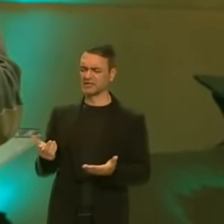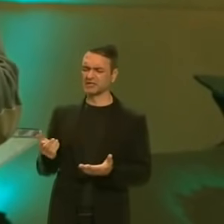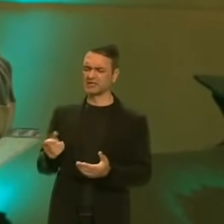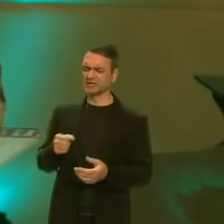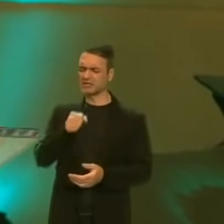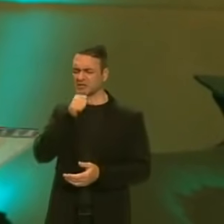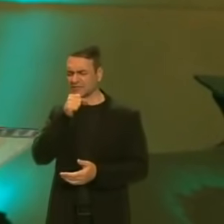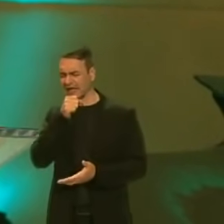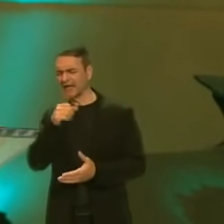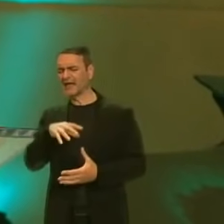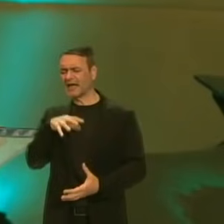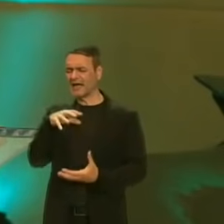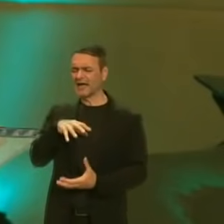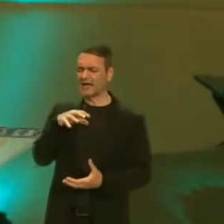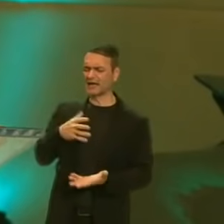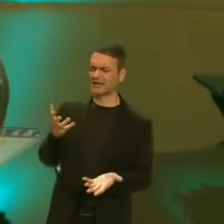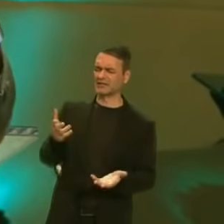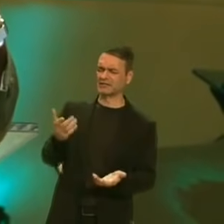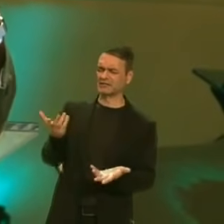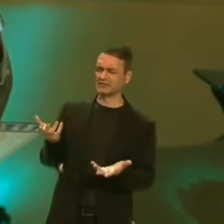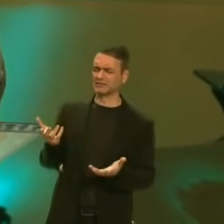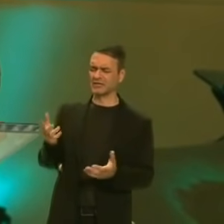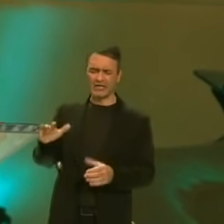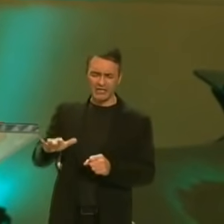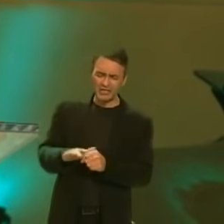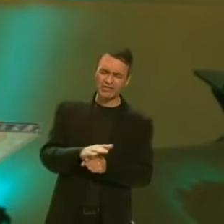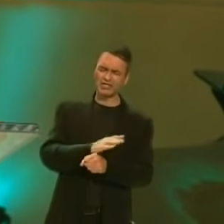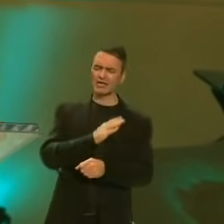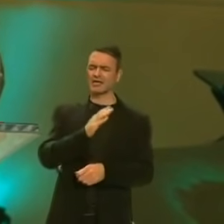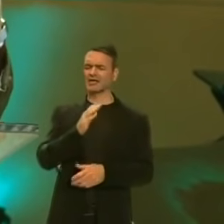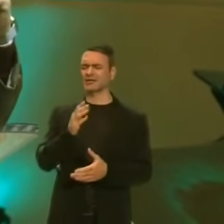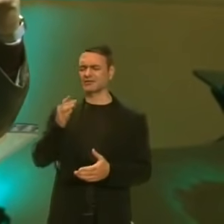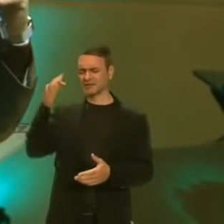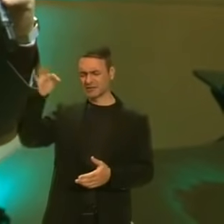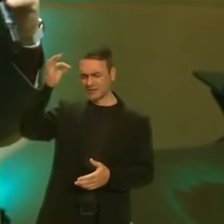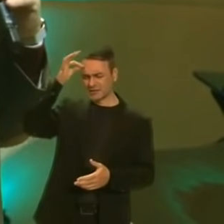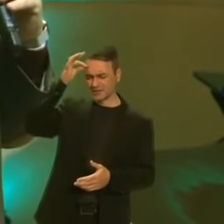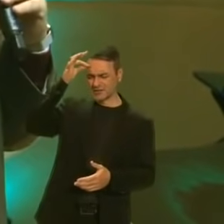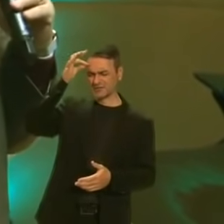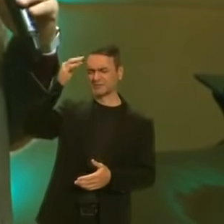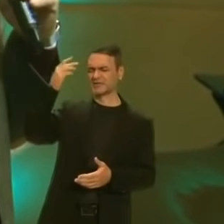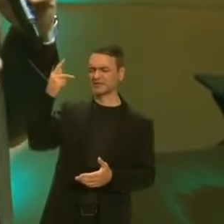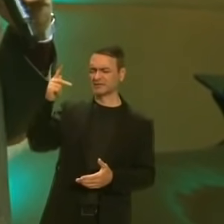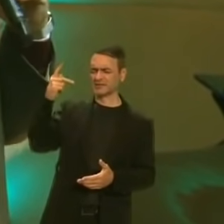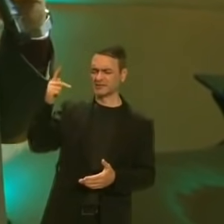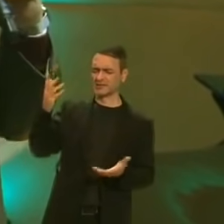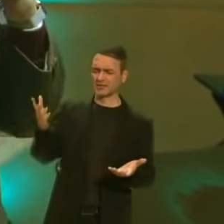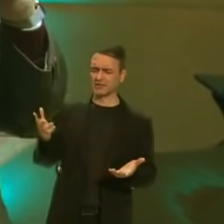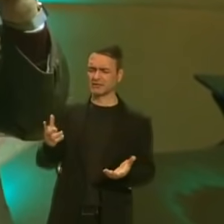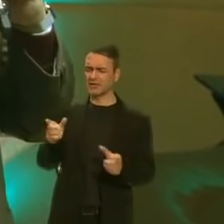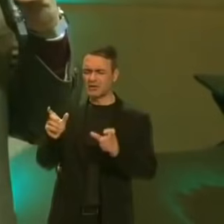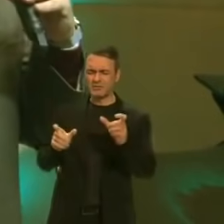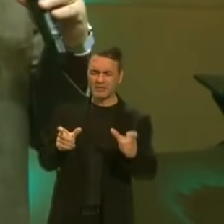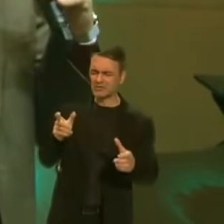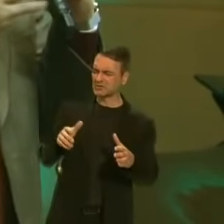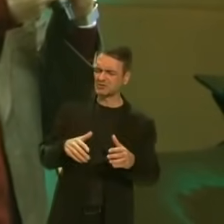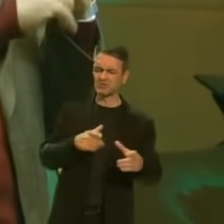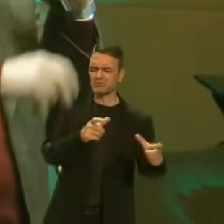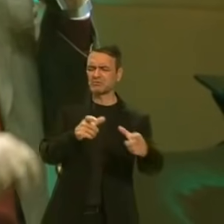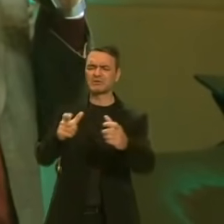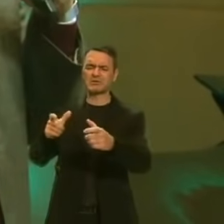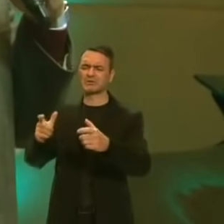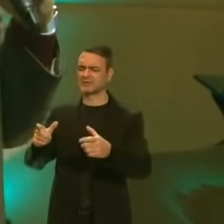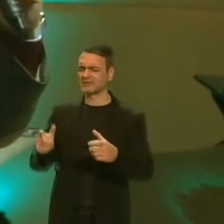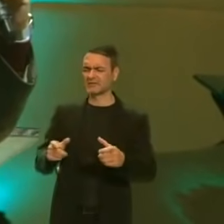anciãos, anciãs cheios do teu Espírito, pessoas, Senhor, que por onde caminharem deixem a unção da